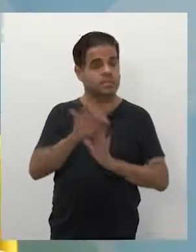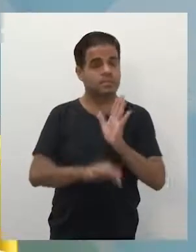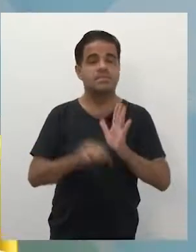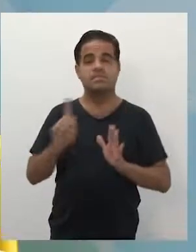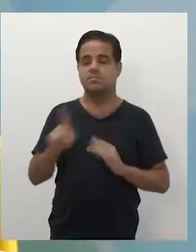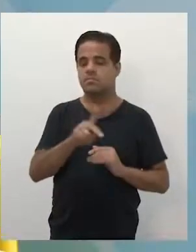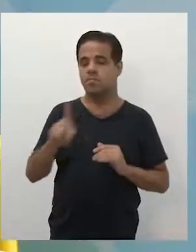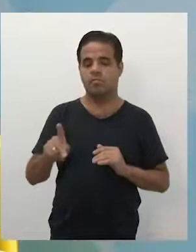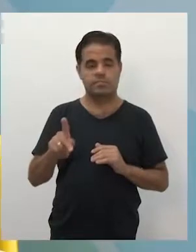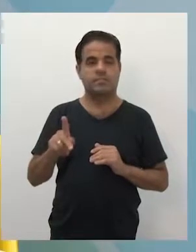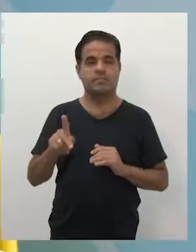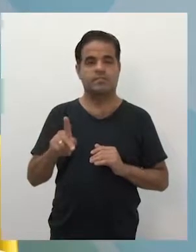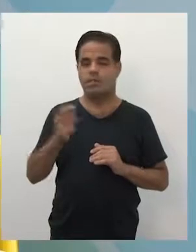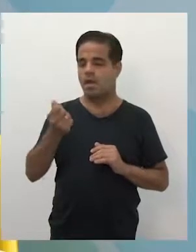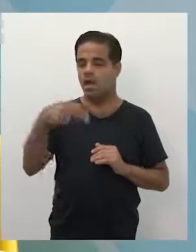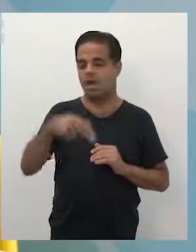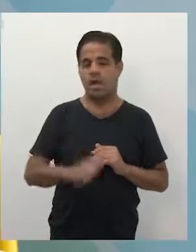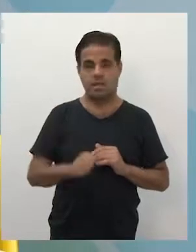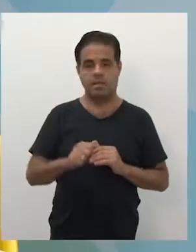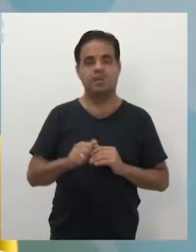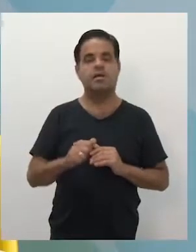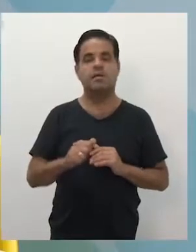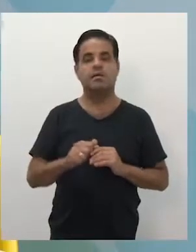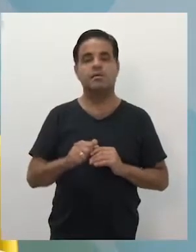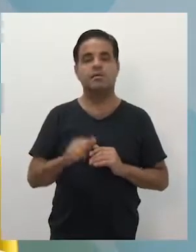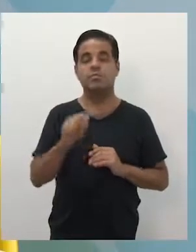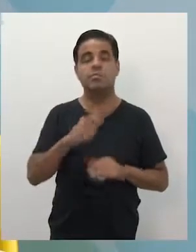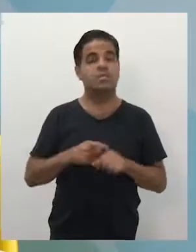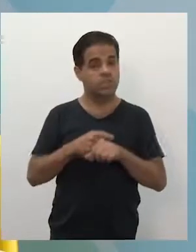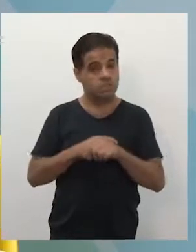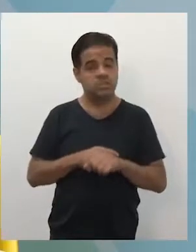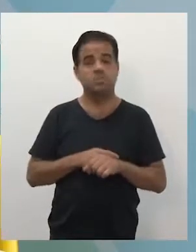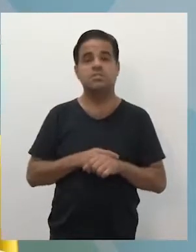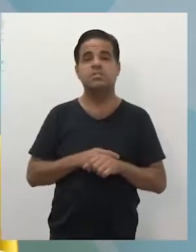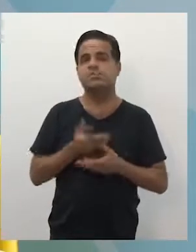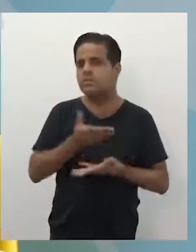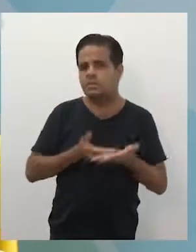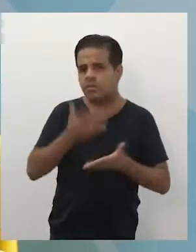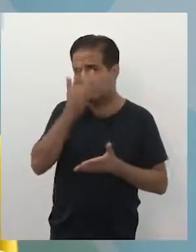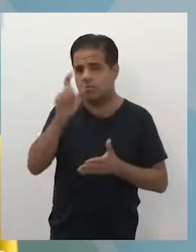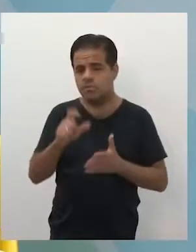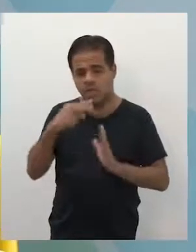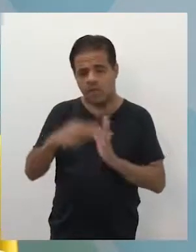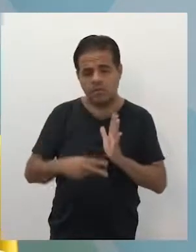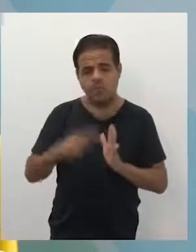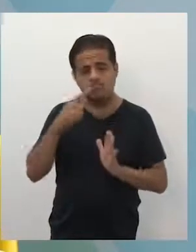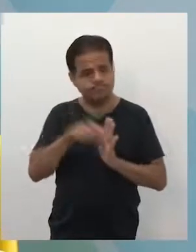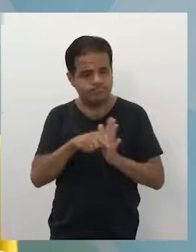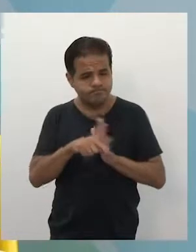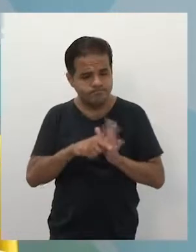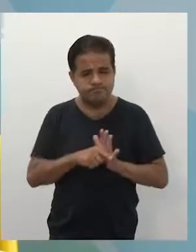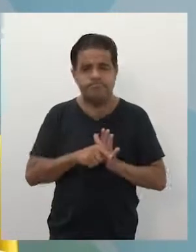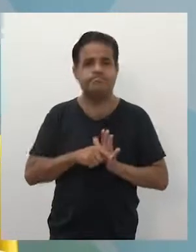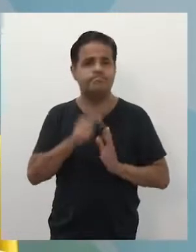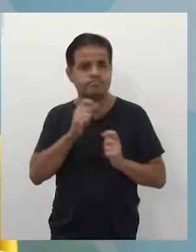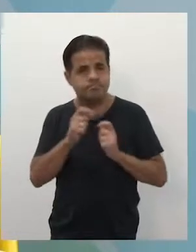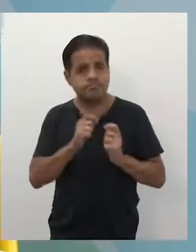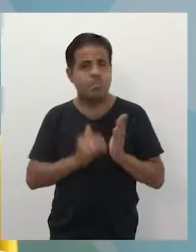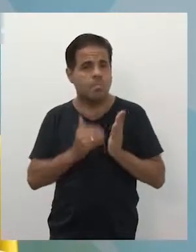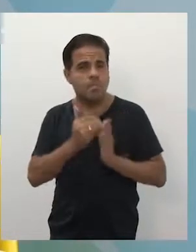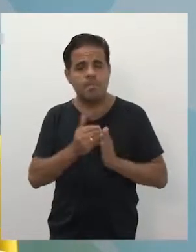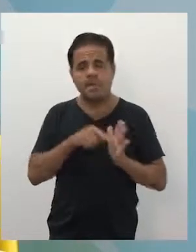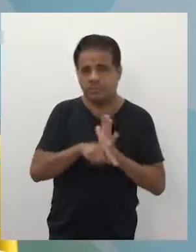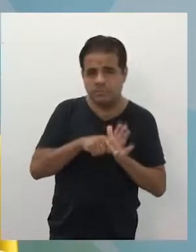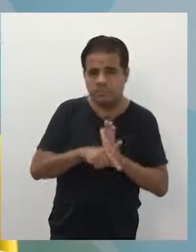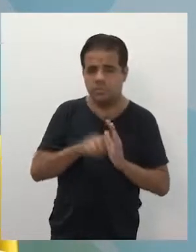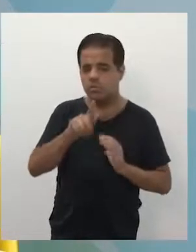Pro Ana Eulinda, eu acho. Os adjetivos envolvem o leitor para analisar a reportagem com mais ou menos intensidade.